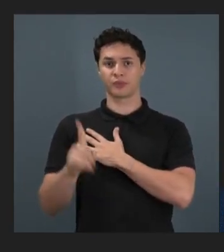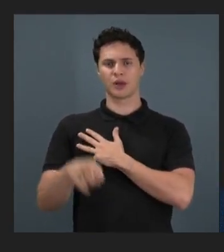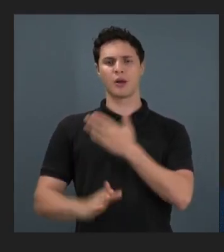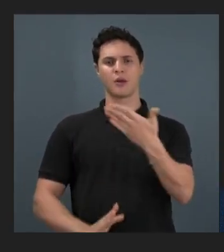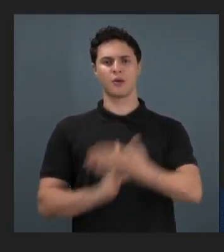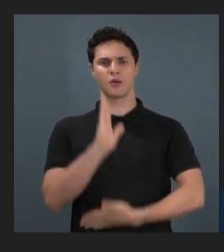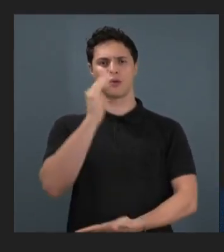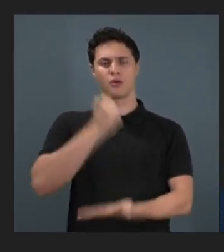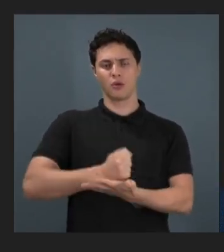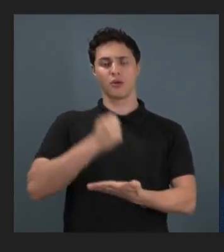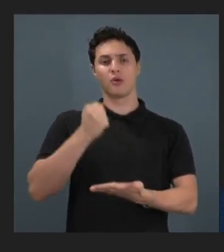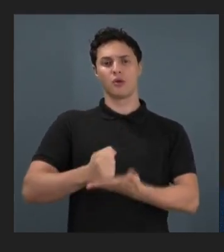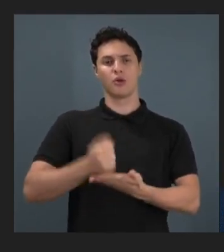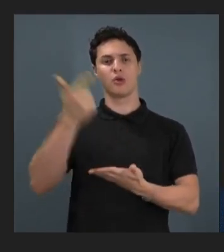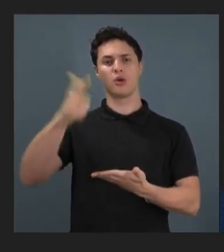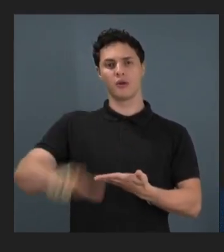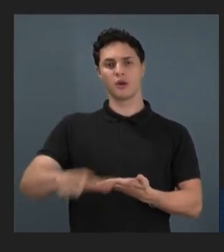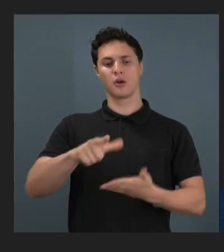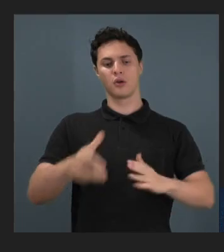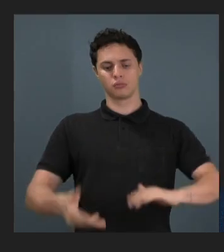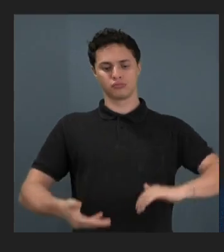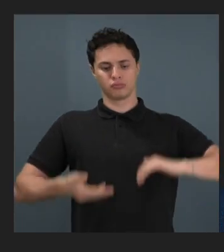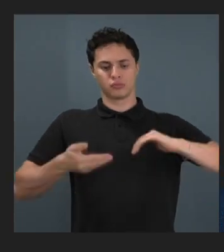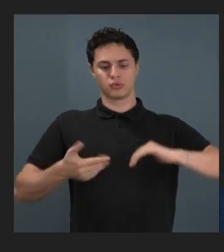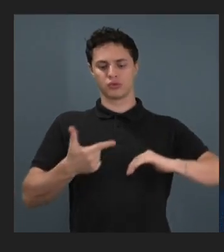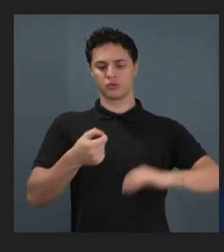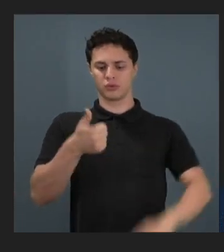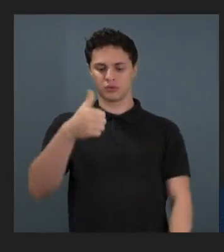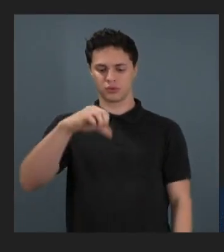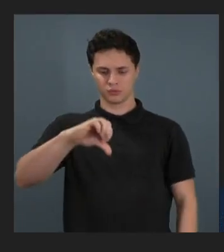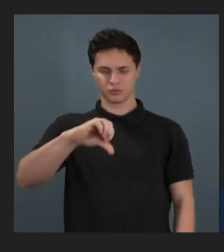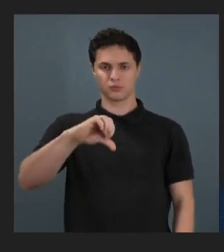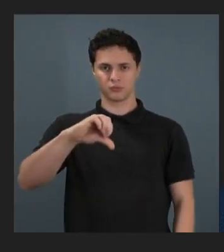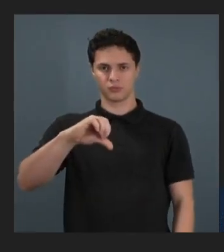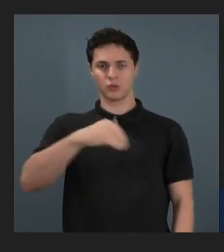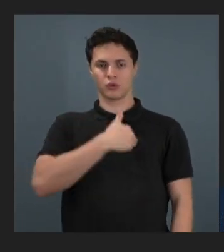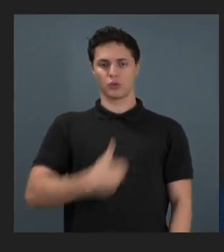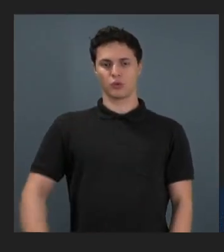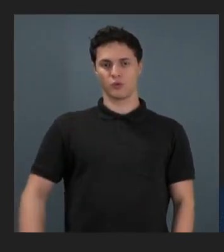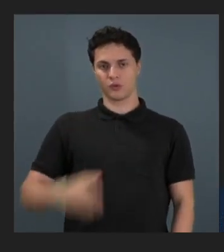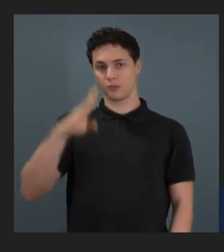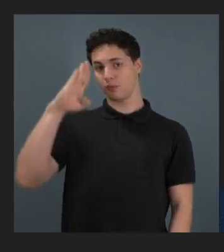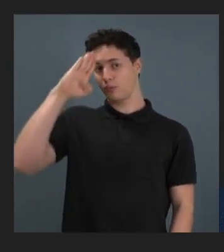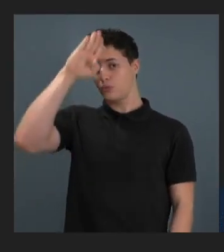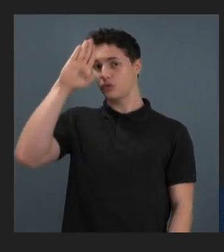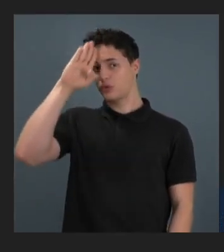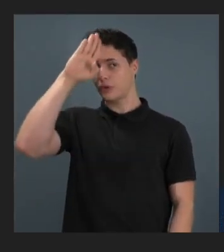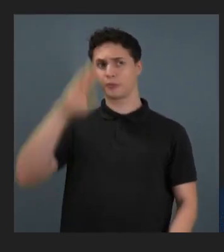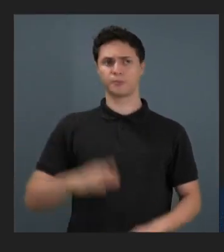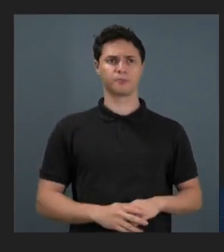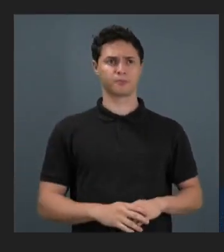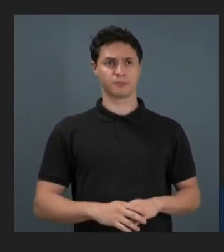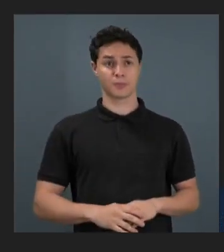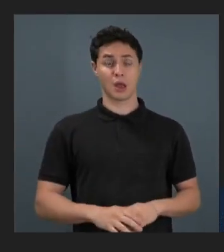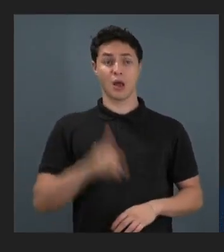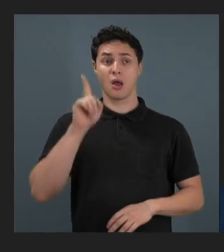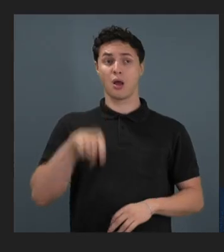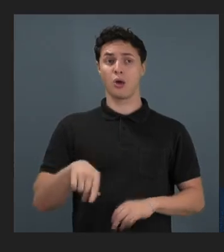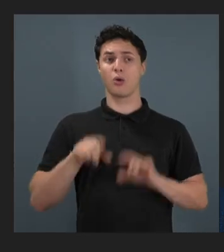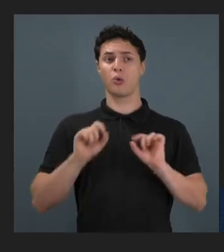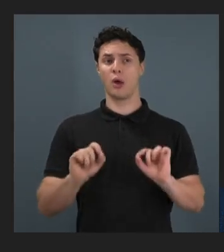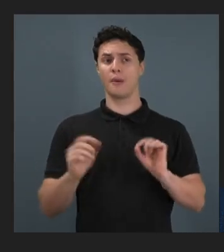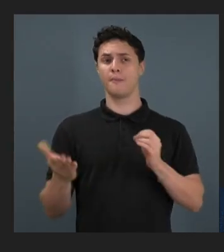em 2019 pelo Congresso Nacional, já no governo Bolsonaro. Trata-se do princípio